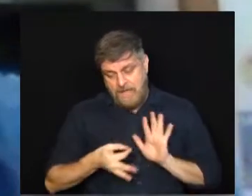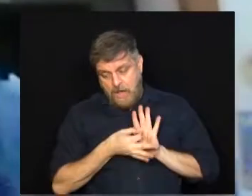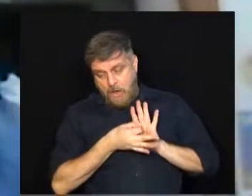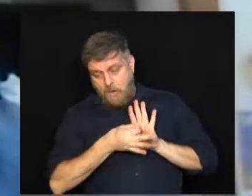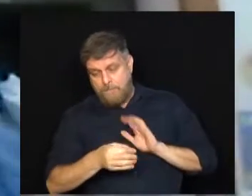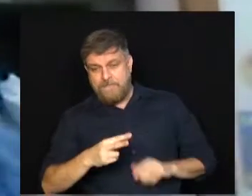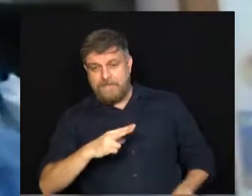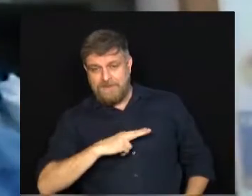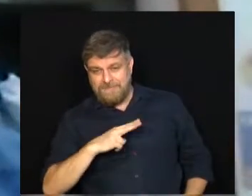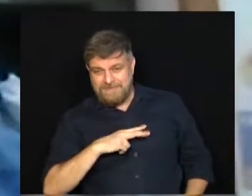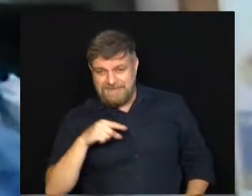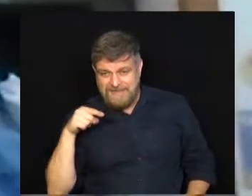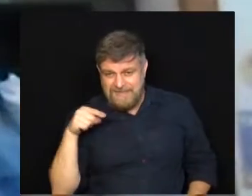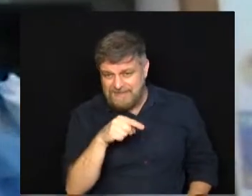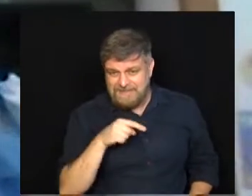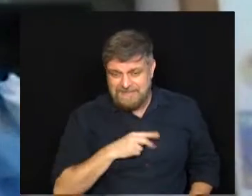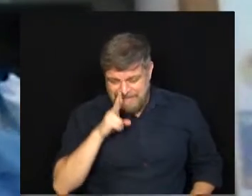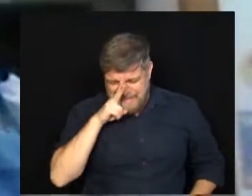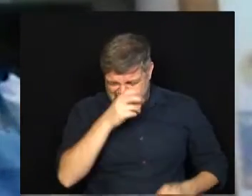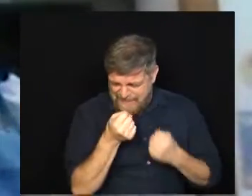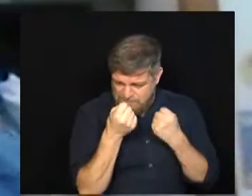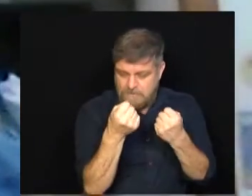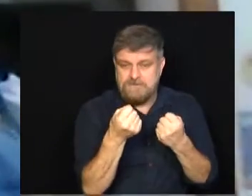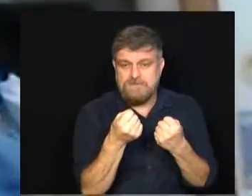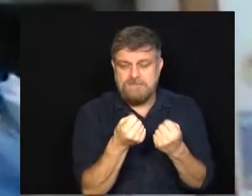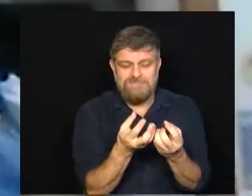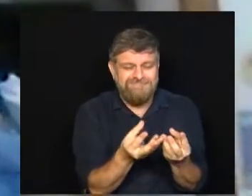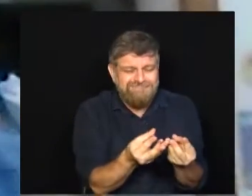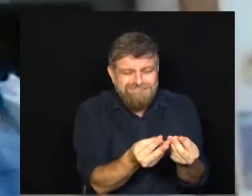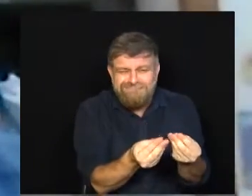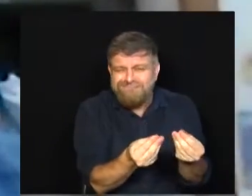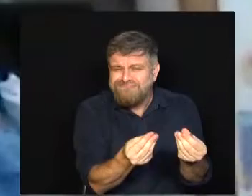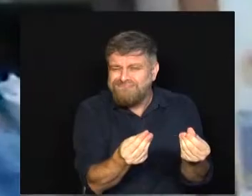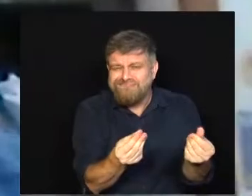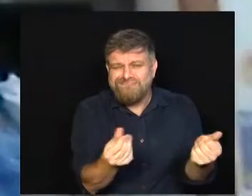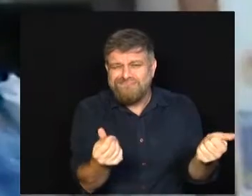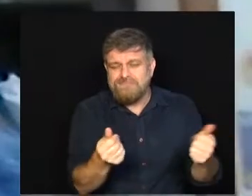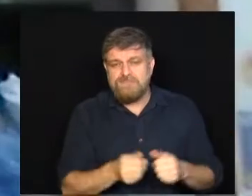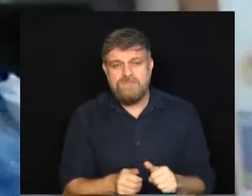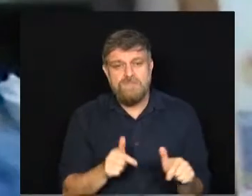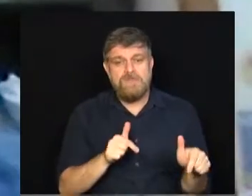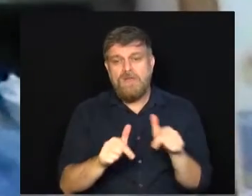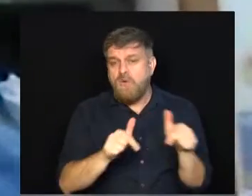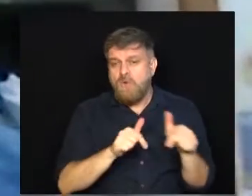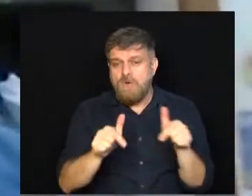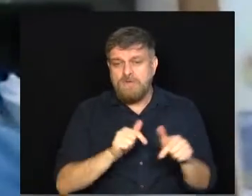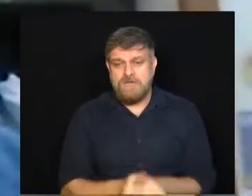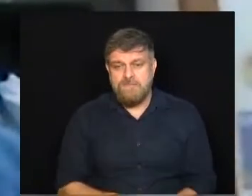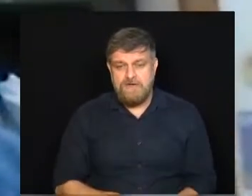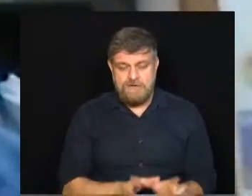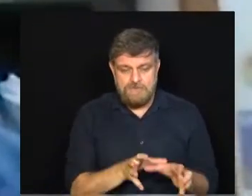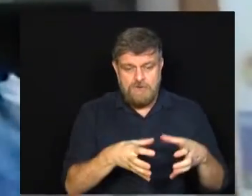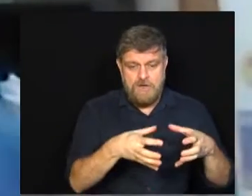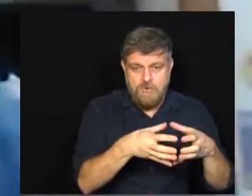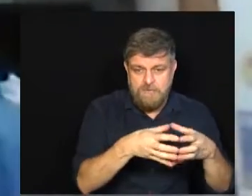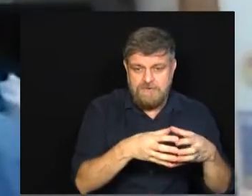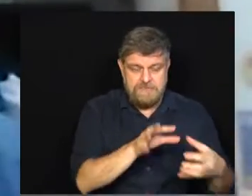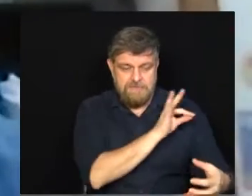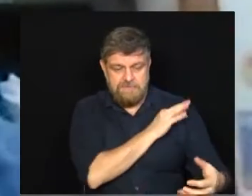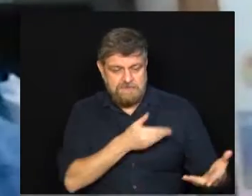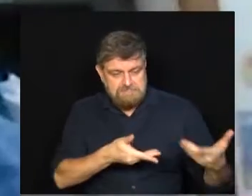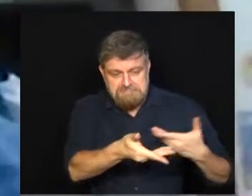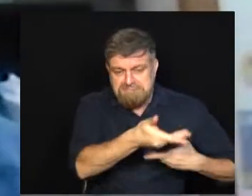perdeu muito da sua força, tá, ao longo do tempo. Esse trabalho de interlocução, se ele vem sendo feito, nós não